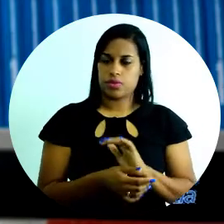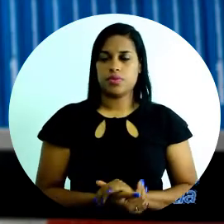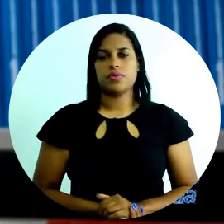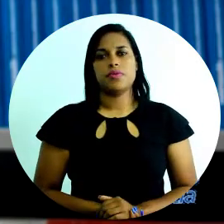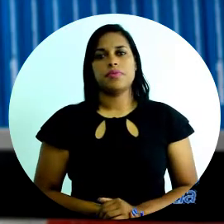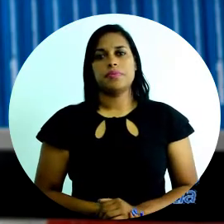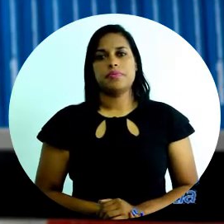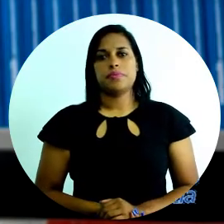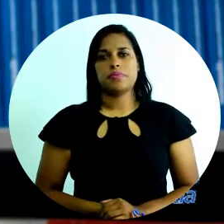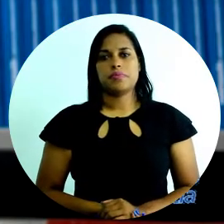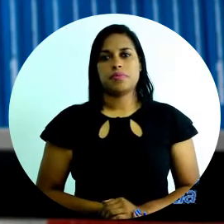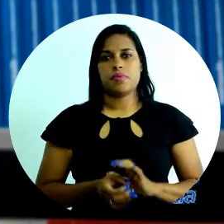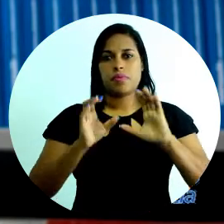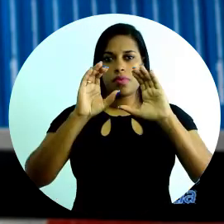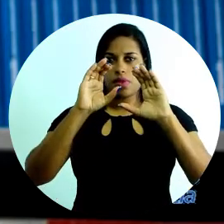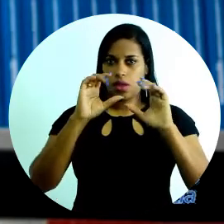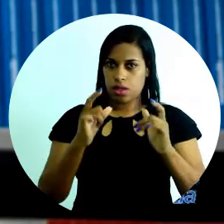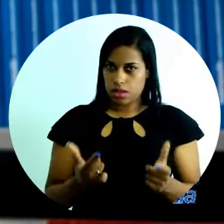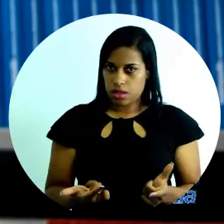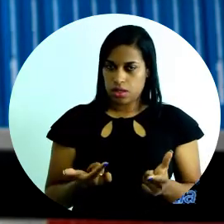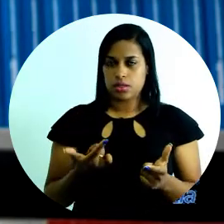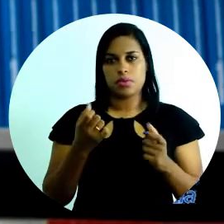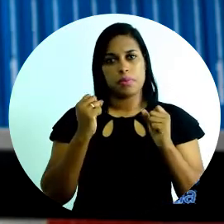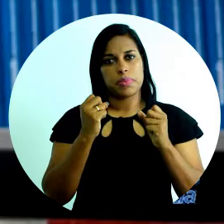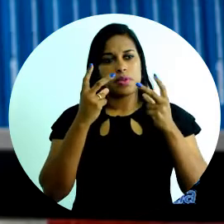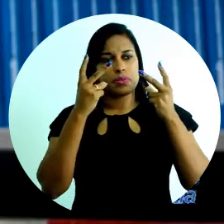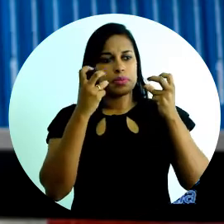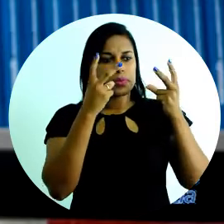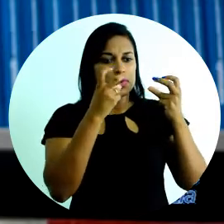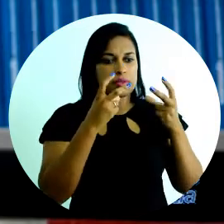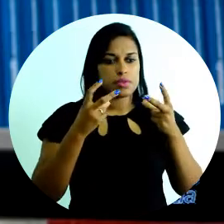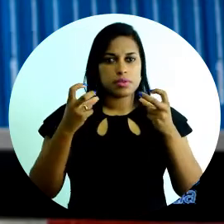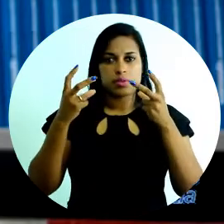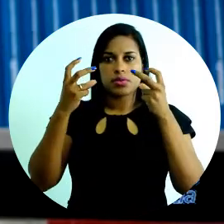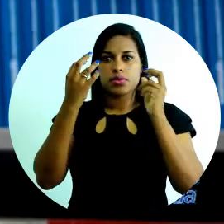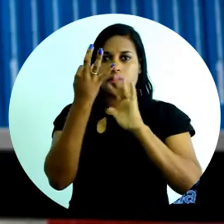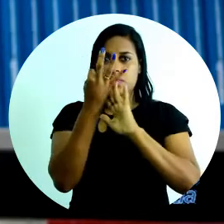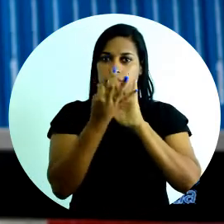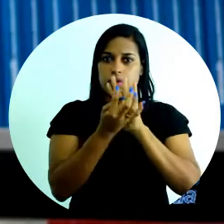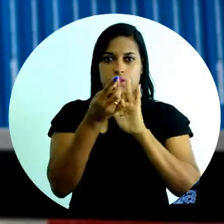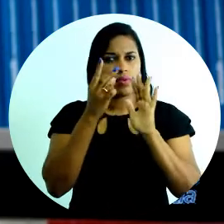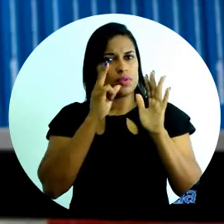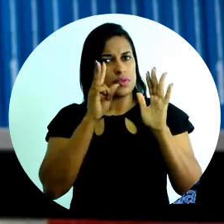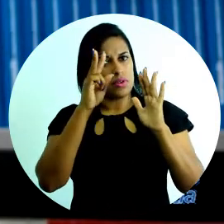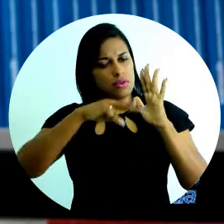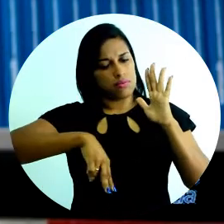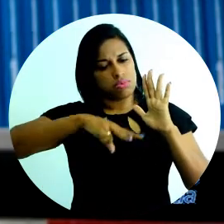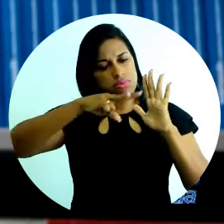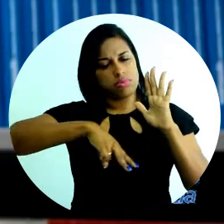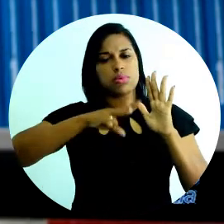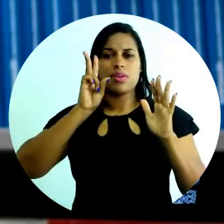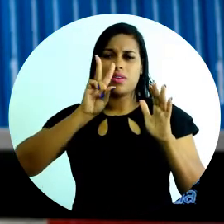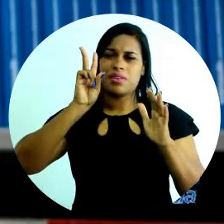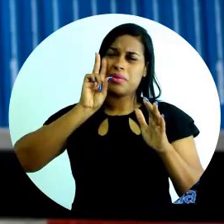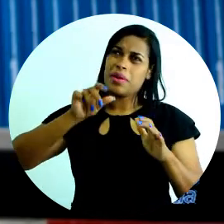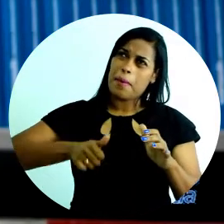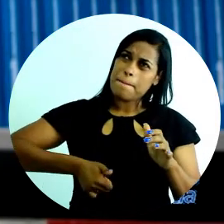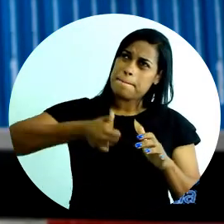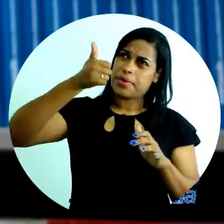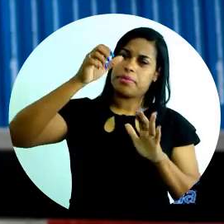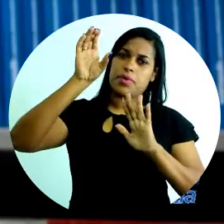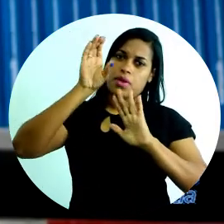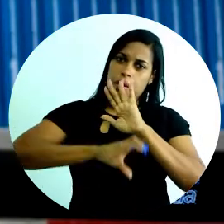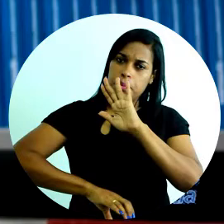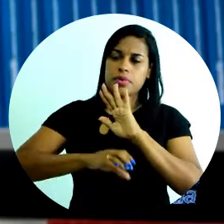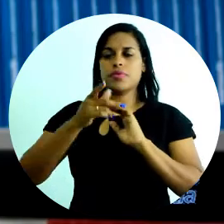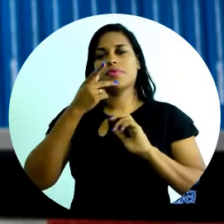projetos. Então, a gente pode perceber aí no texto, se vocês lembrarem da primeira aula, né, do